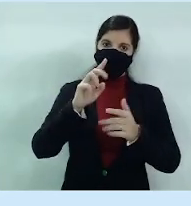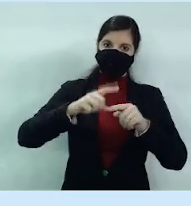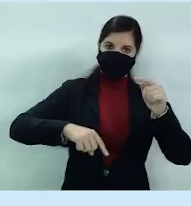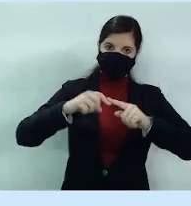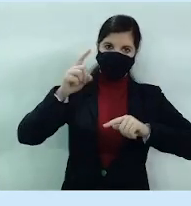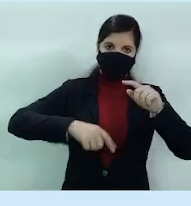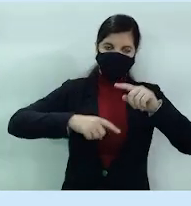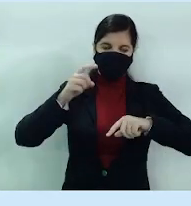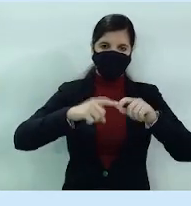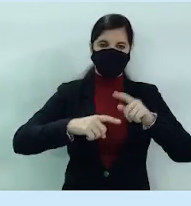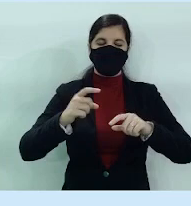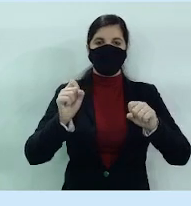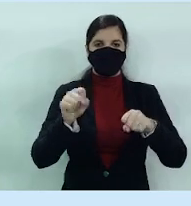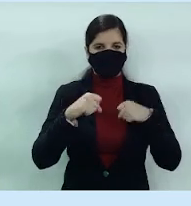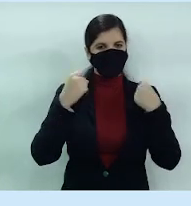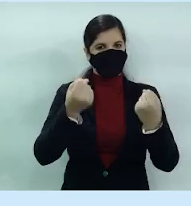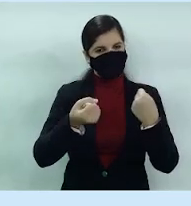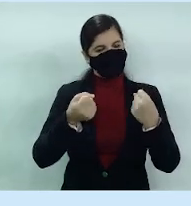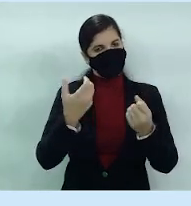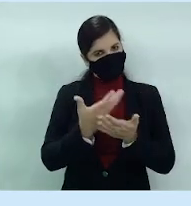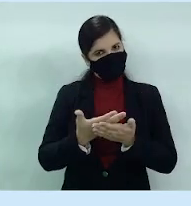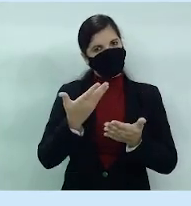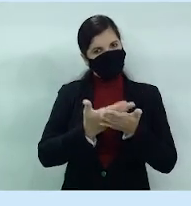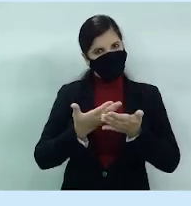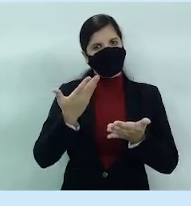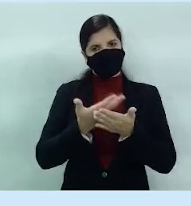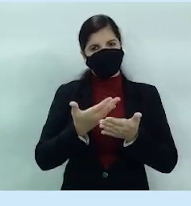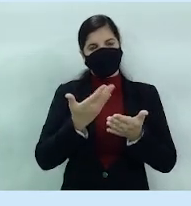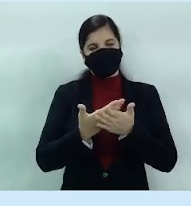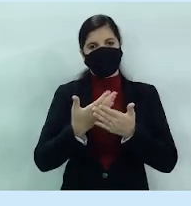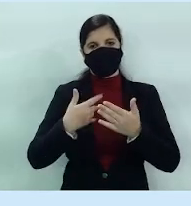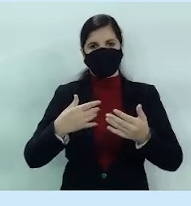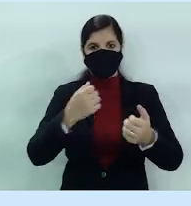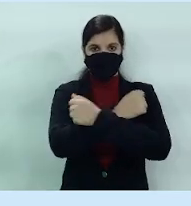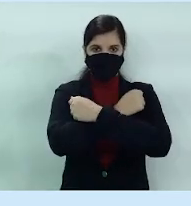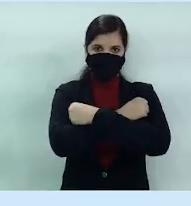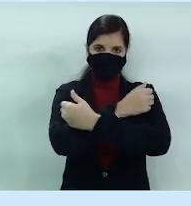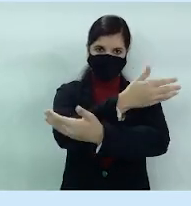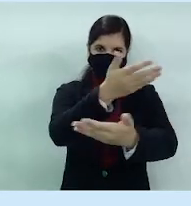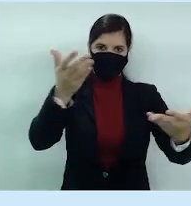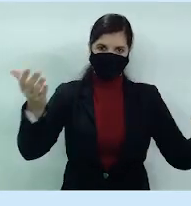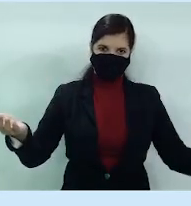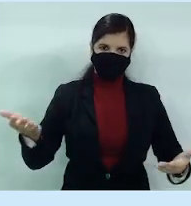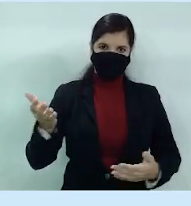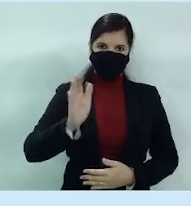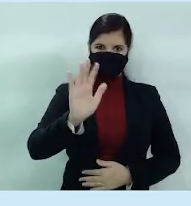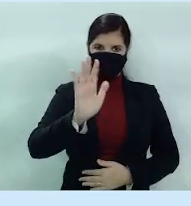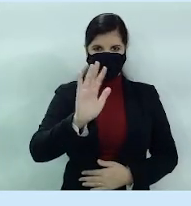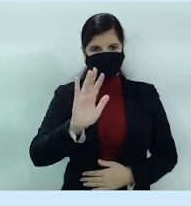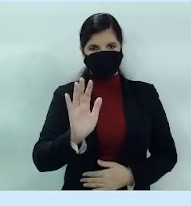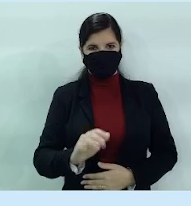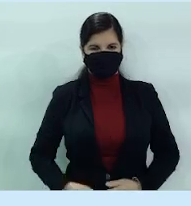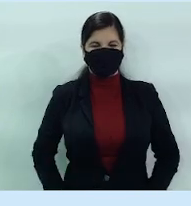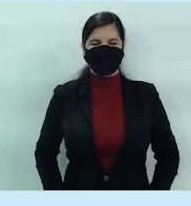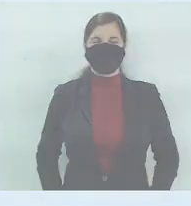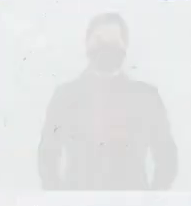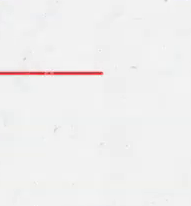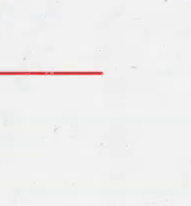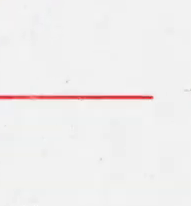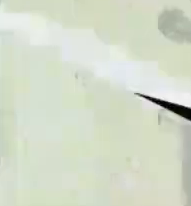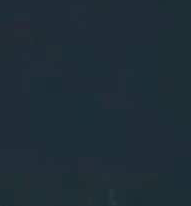materiais, para você reforçar o ensino, tá? E eu deixo um forte abraço para cada um de vocês. Até a próxima aula.